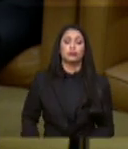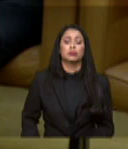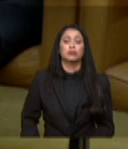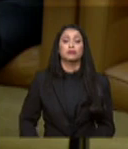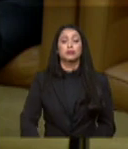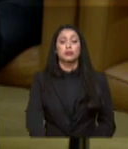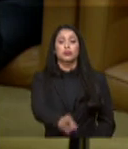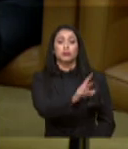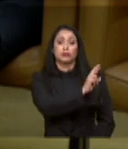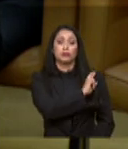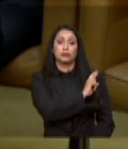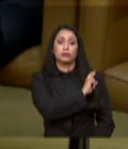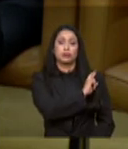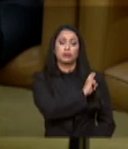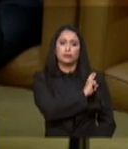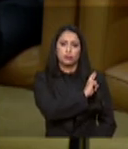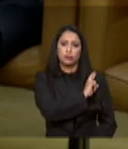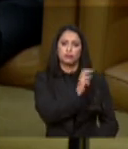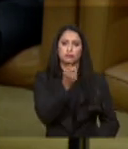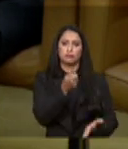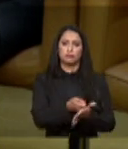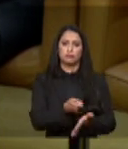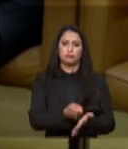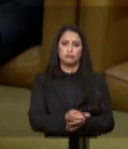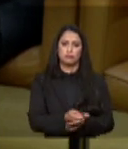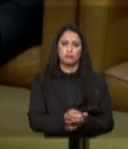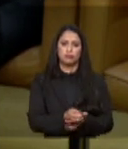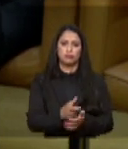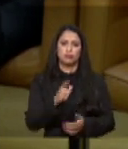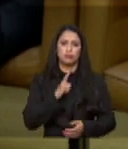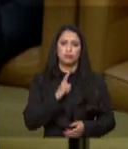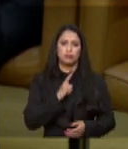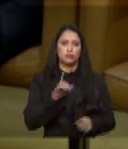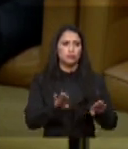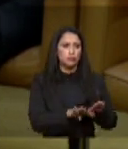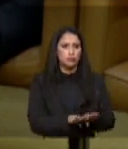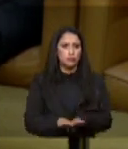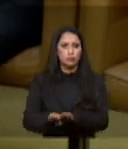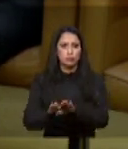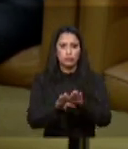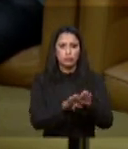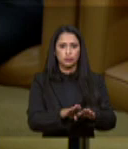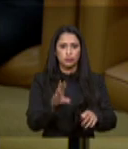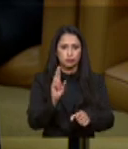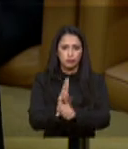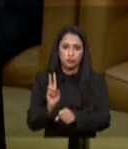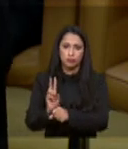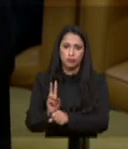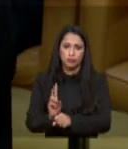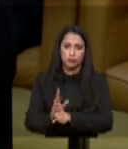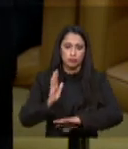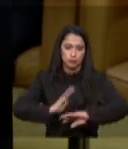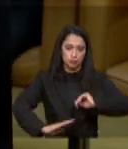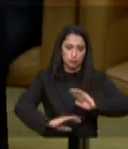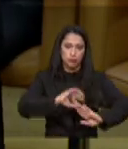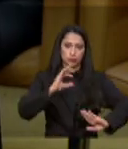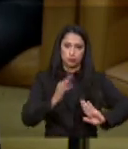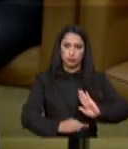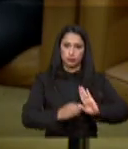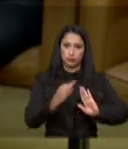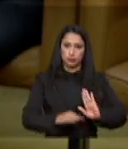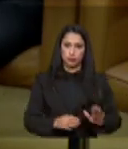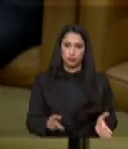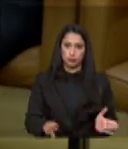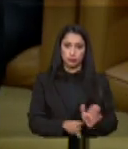cabe, de modo inexcusável, a persecução do bem comum, através do desempenho de suas competências. Não